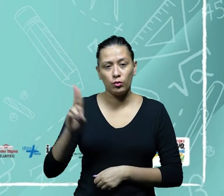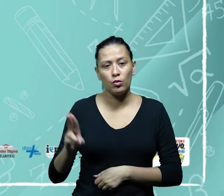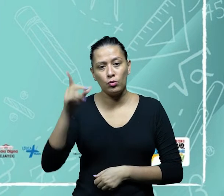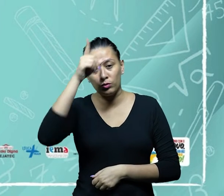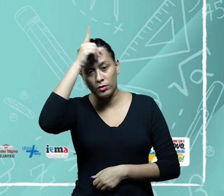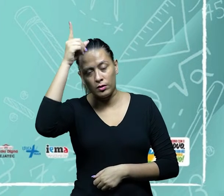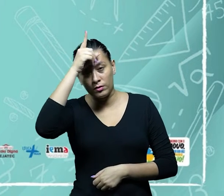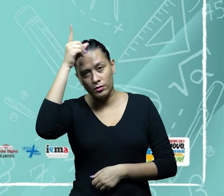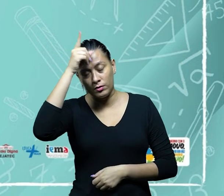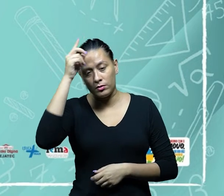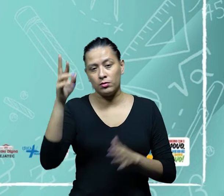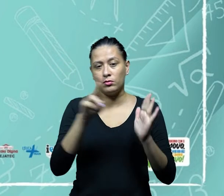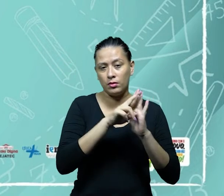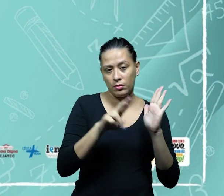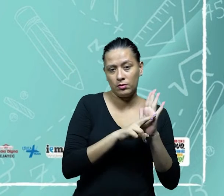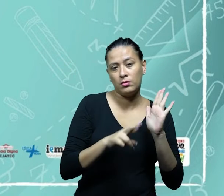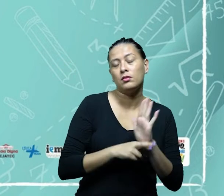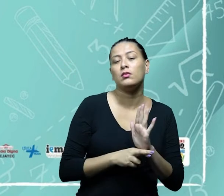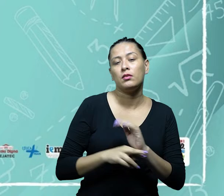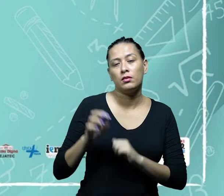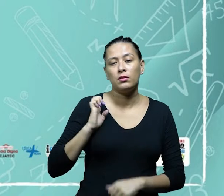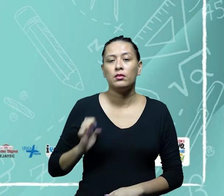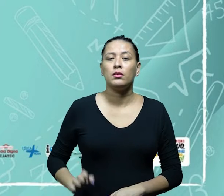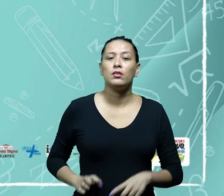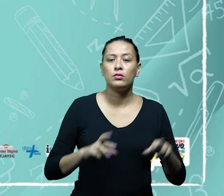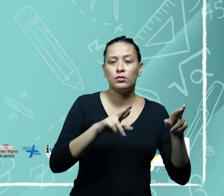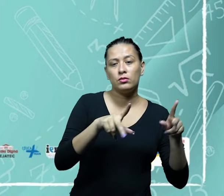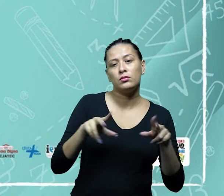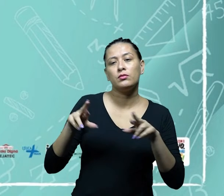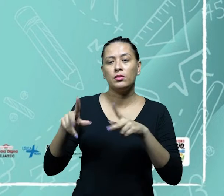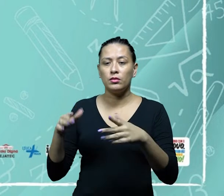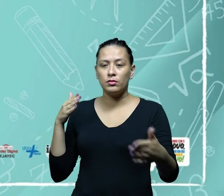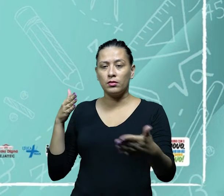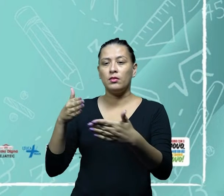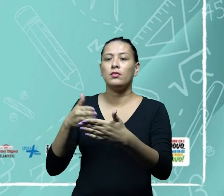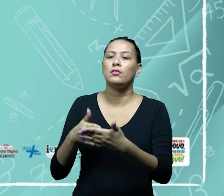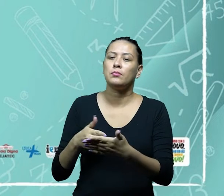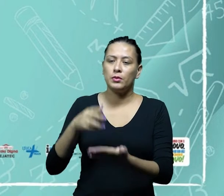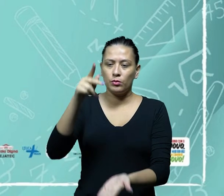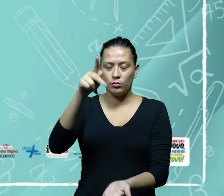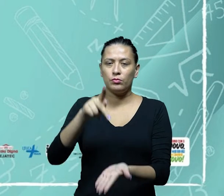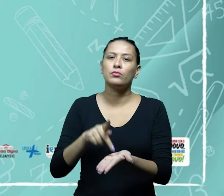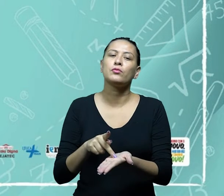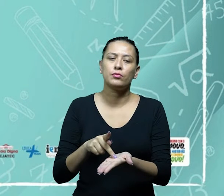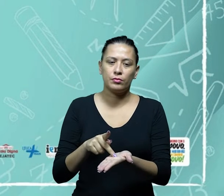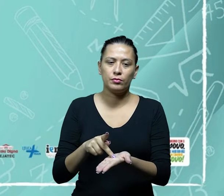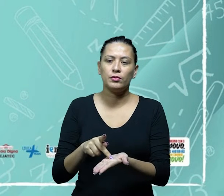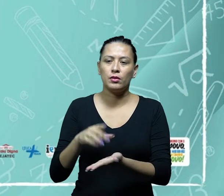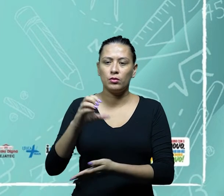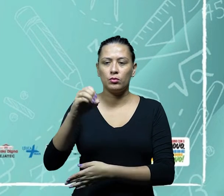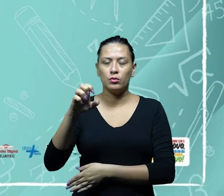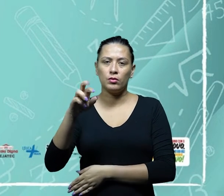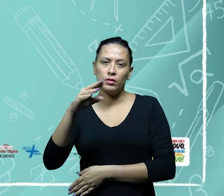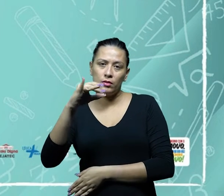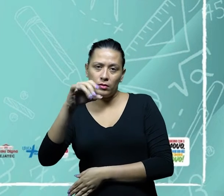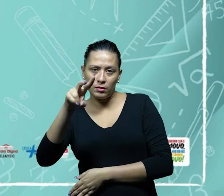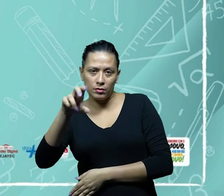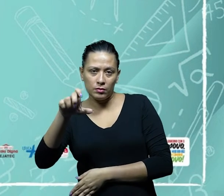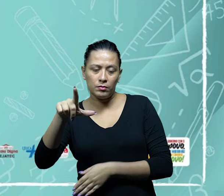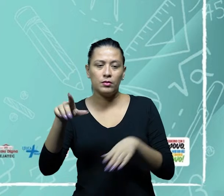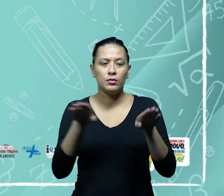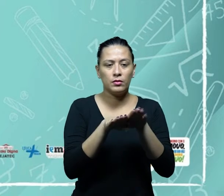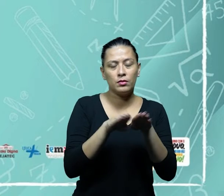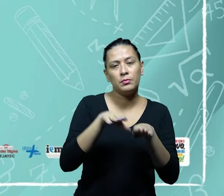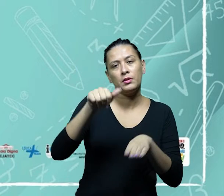dito é por meio da criação de normas éticas é ter autônomos que limitam os fatos de modo a quarta de